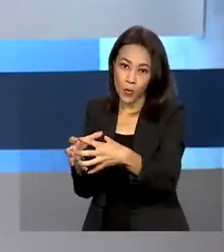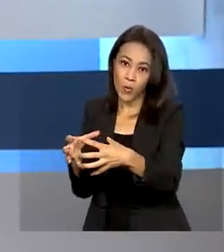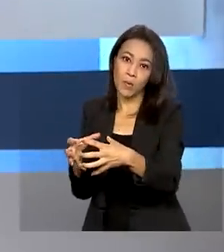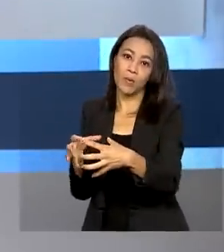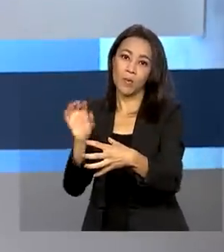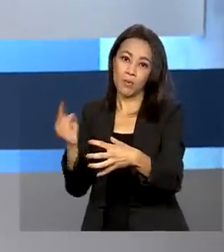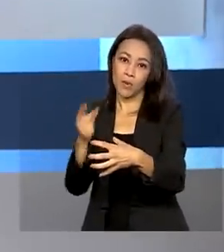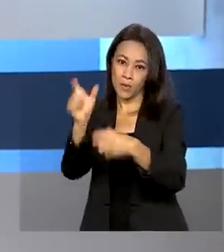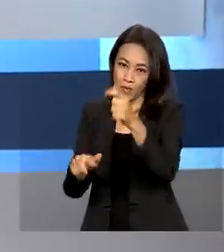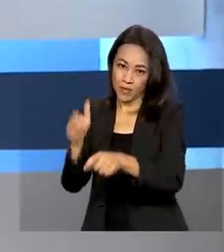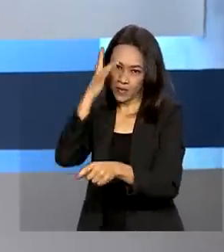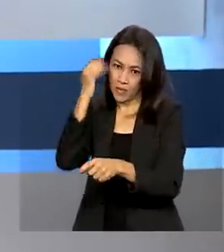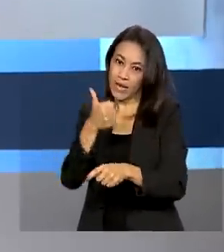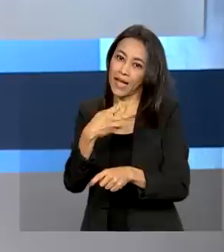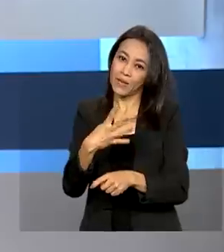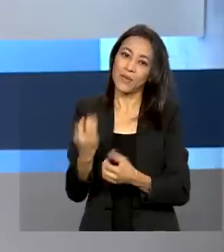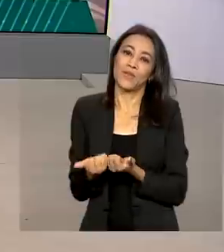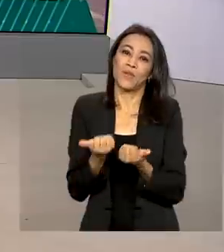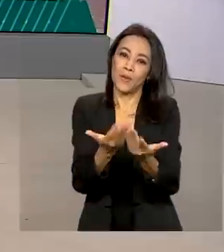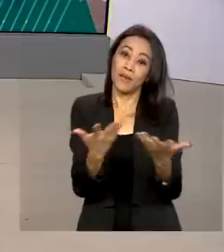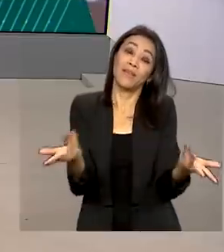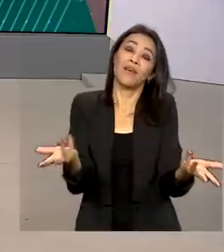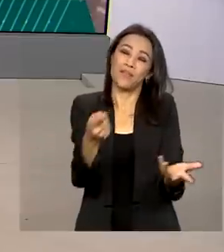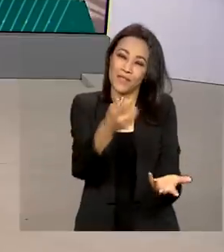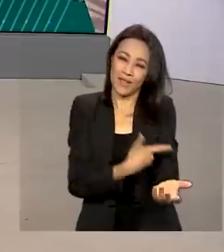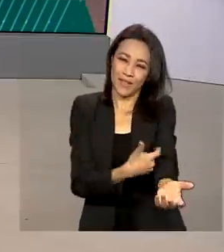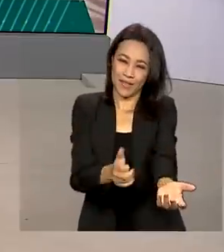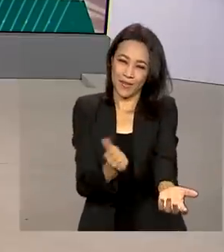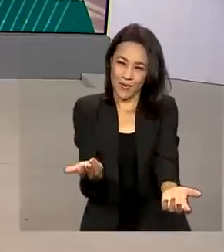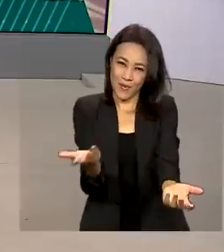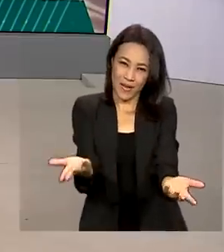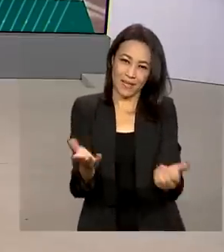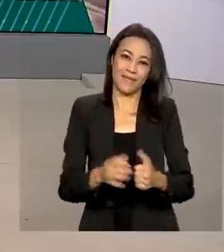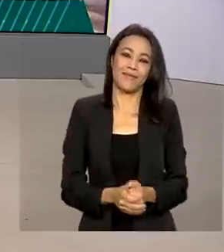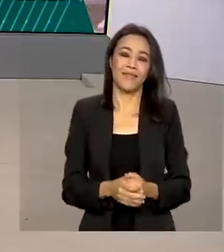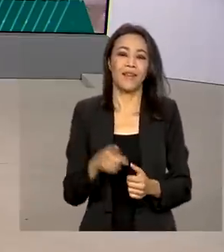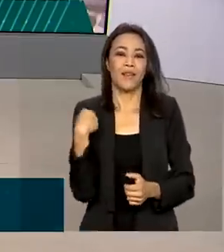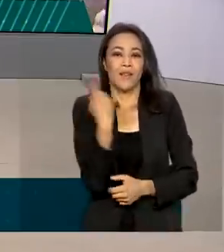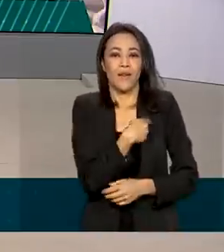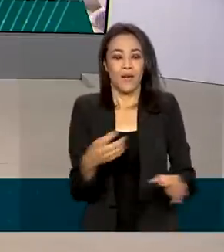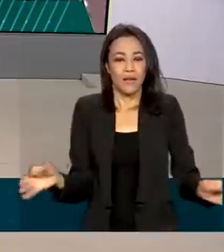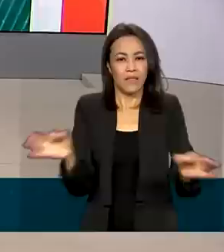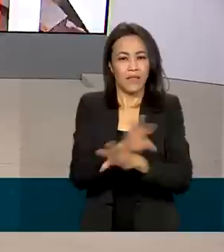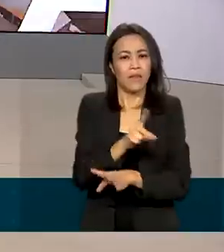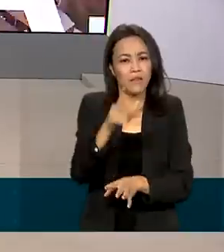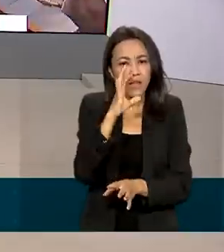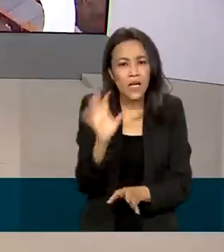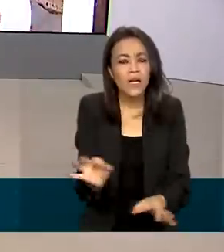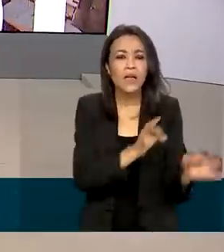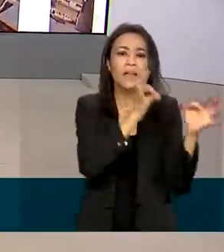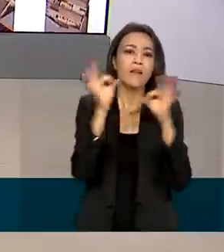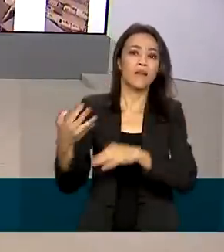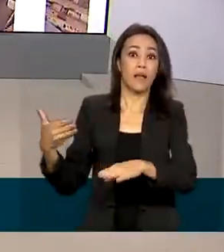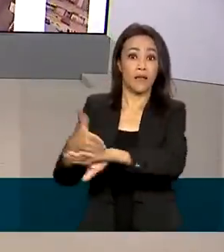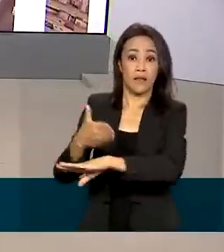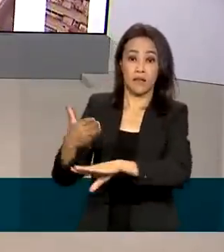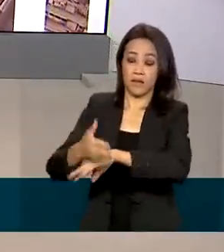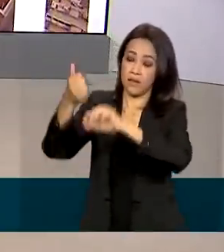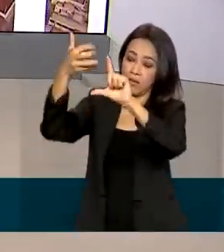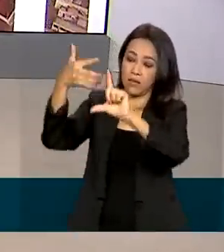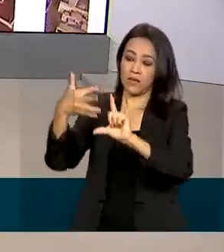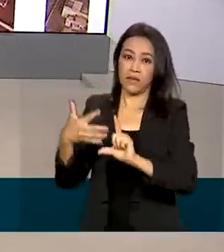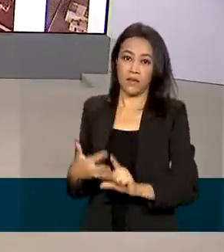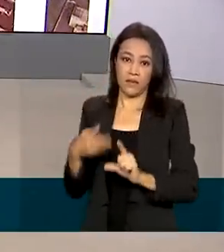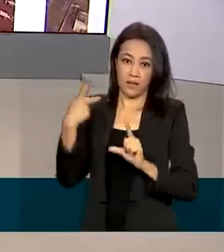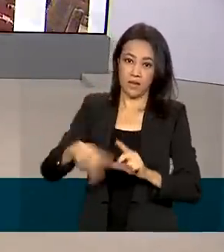Que tal ser um doador também? É isso, a gente fica por aqui. Para rever as reportagens, acesse as redes sociais